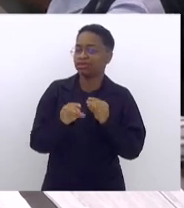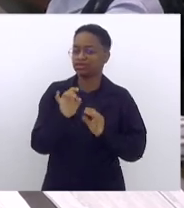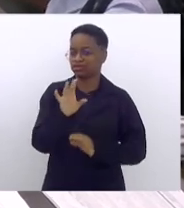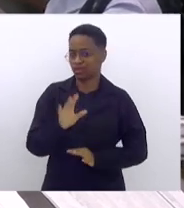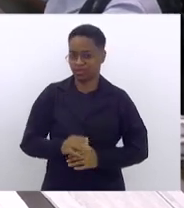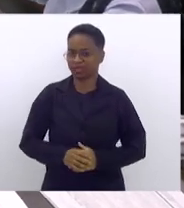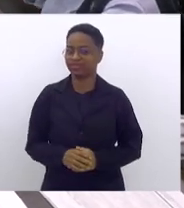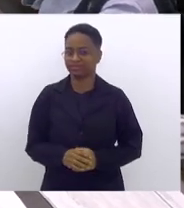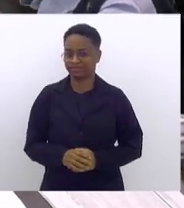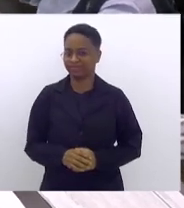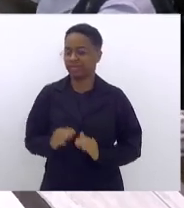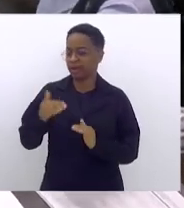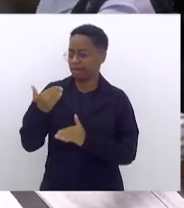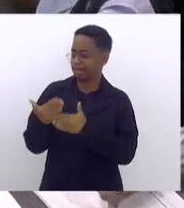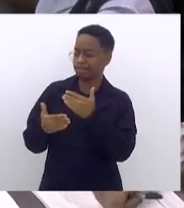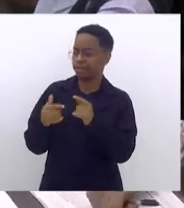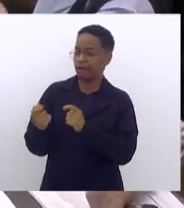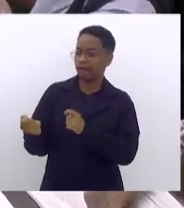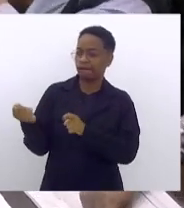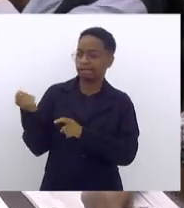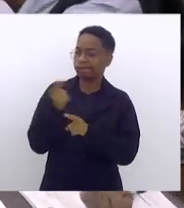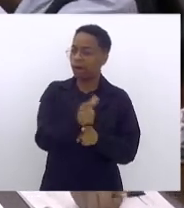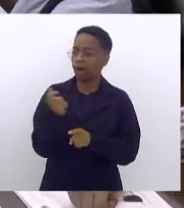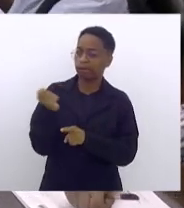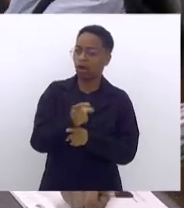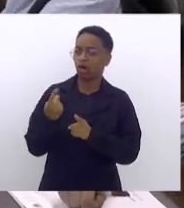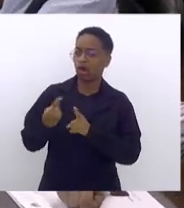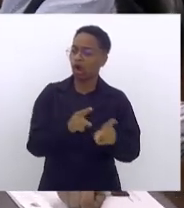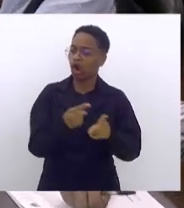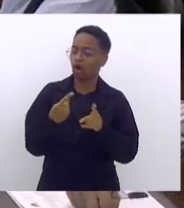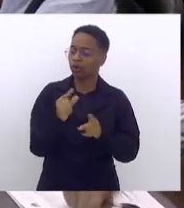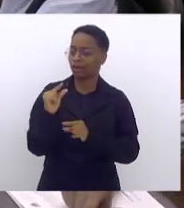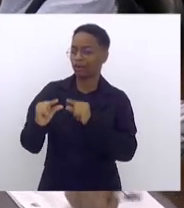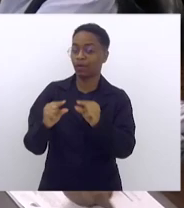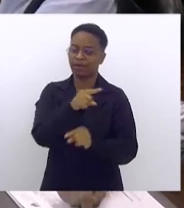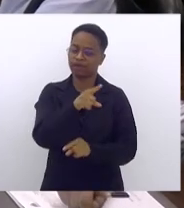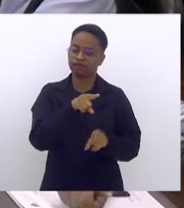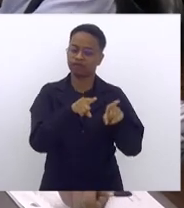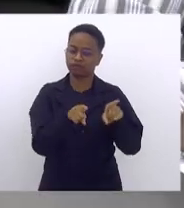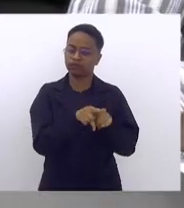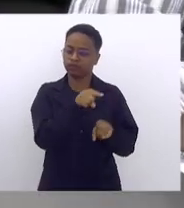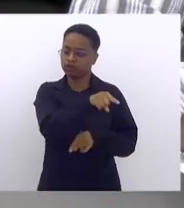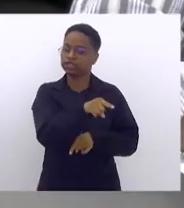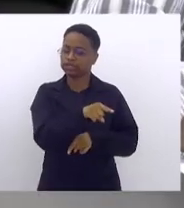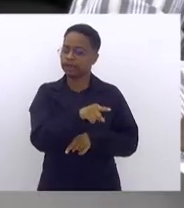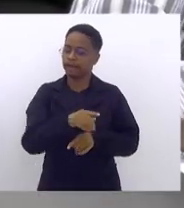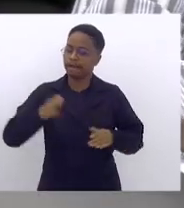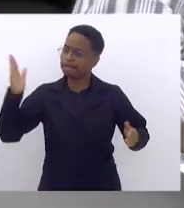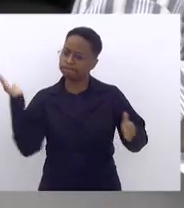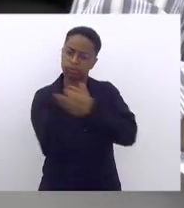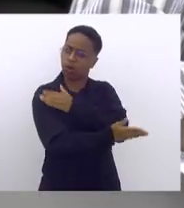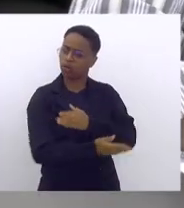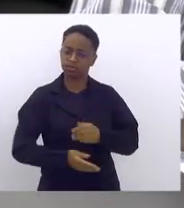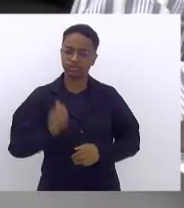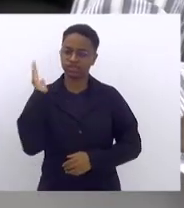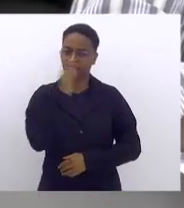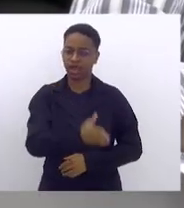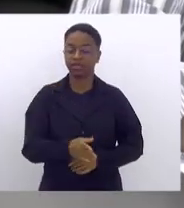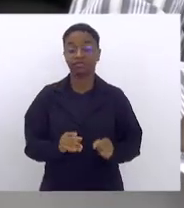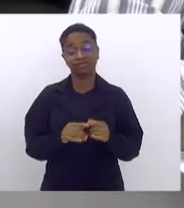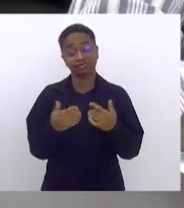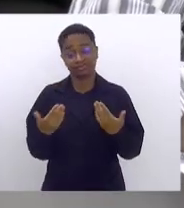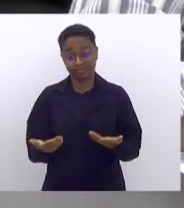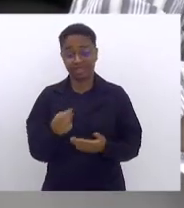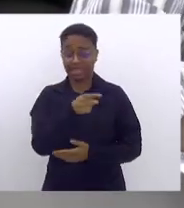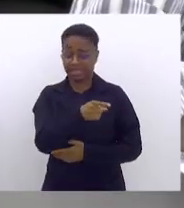que aniquilam progressivamente. Tão, não são tão Vossa Excelência né? tem uma radicalidade maléfica, né? que corta o mal pela raiz. Então, esse aqui